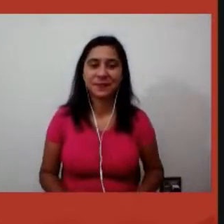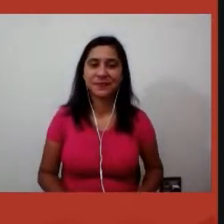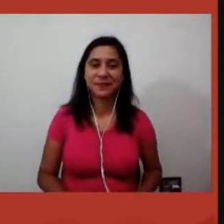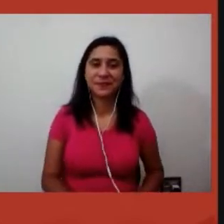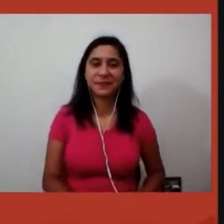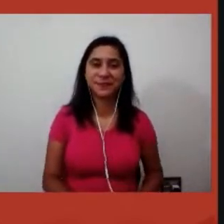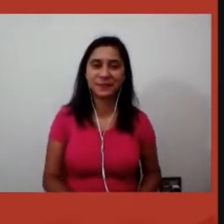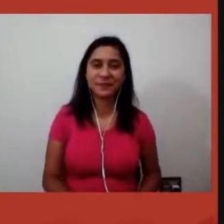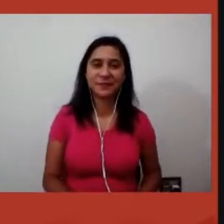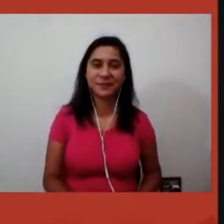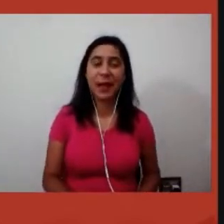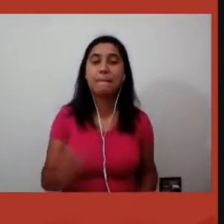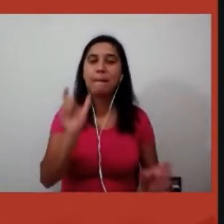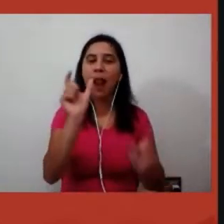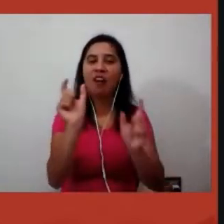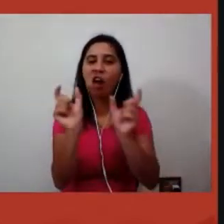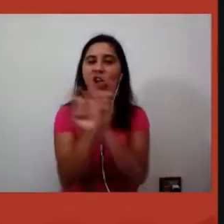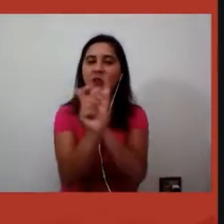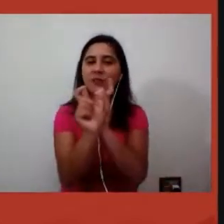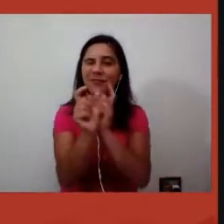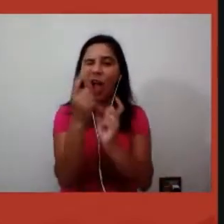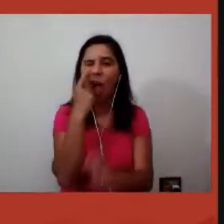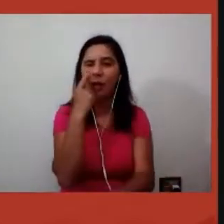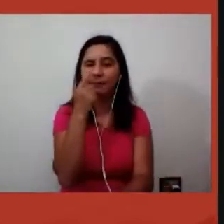Ficou a hipótese. Ah, obrigada.